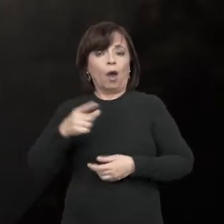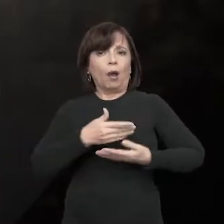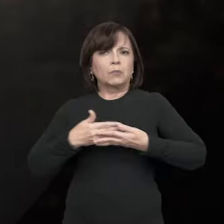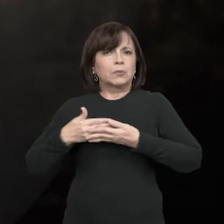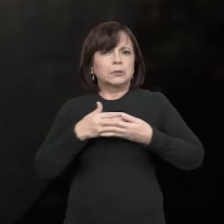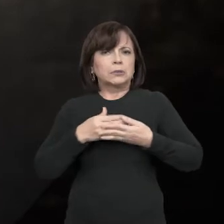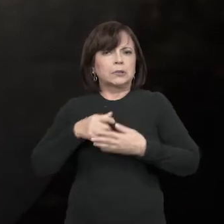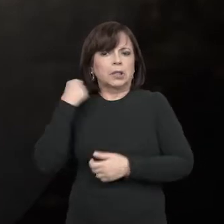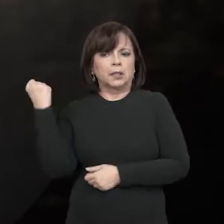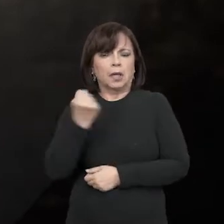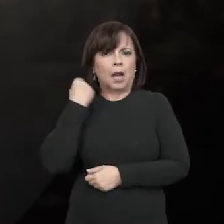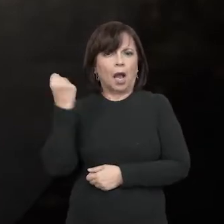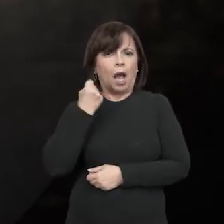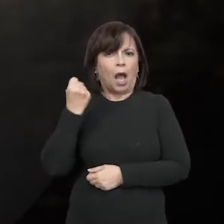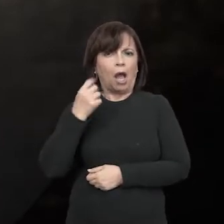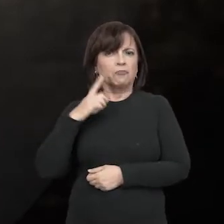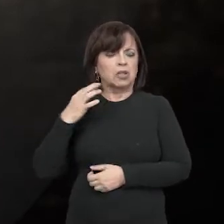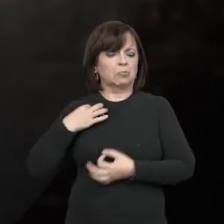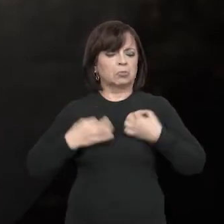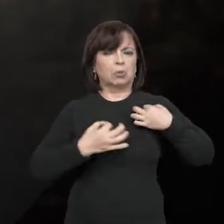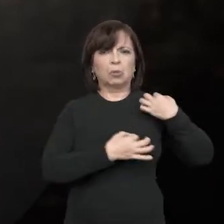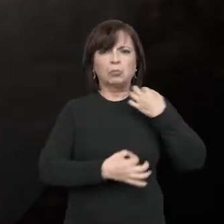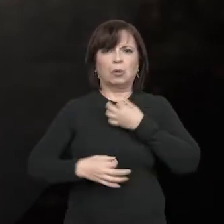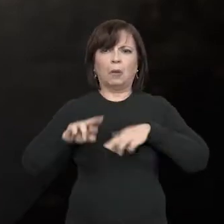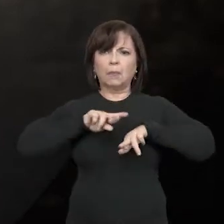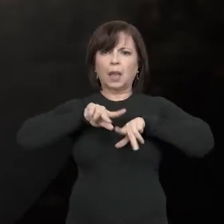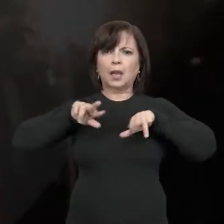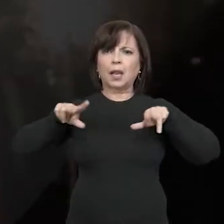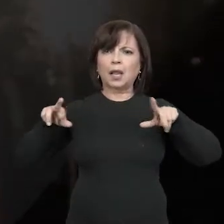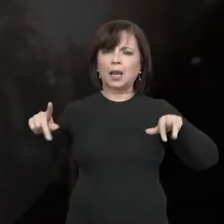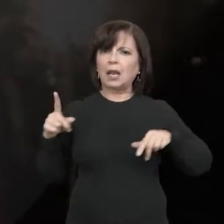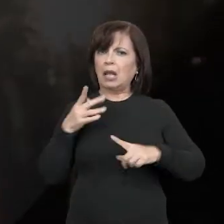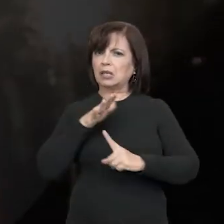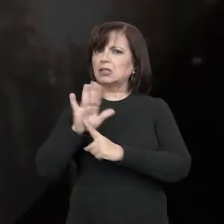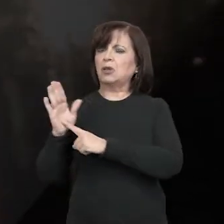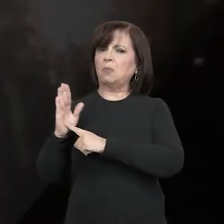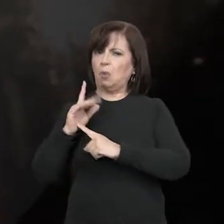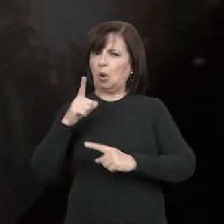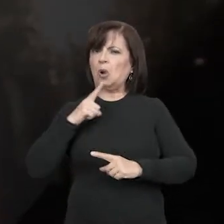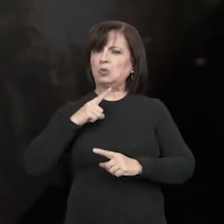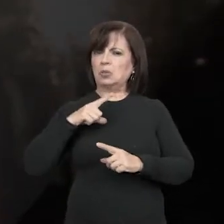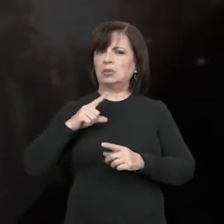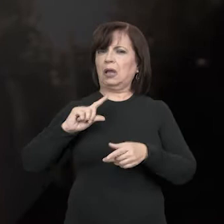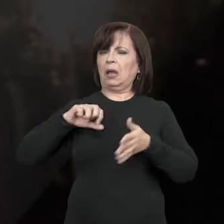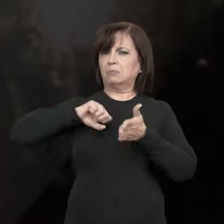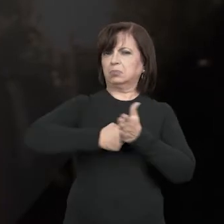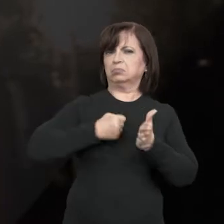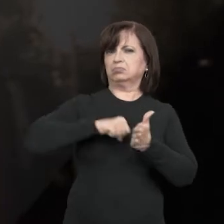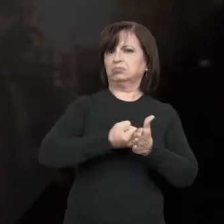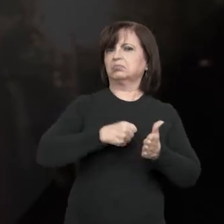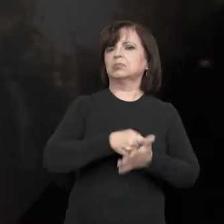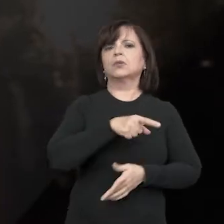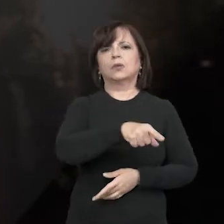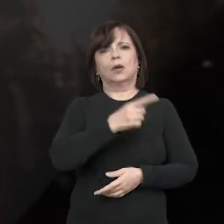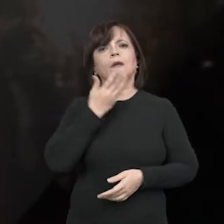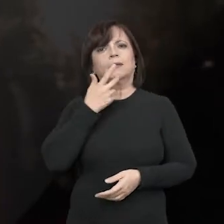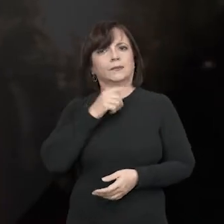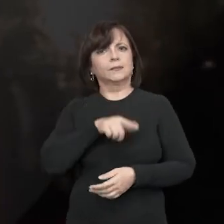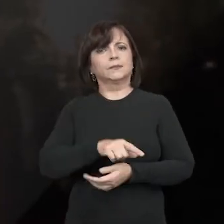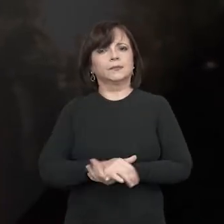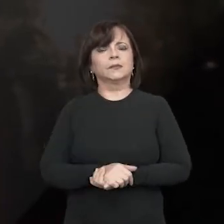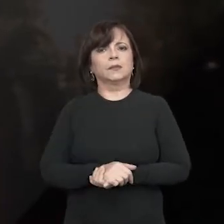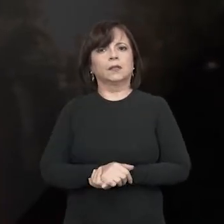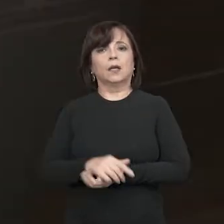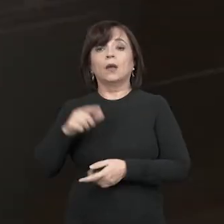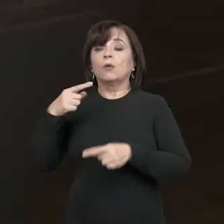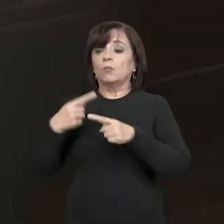estado gravíssimo, contendo diversas lesões no corpo, que indicavam a prática de tortura por parte dos seus familiares. Imediatamente, a